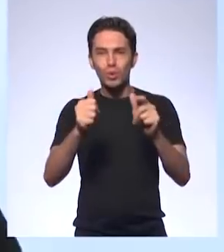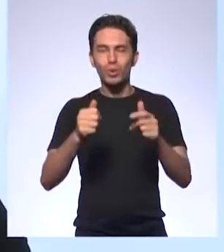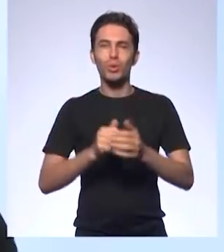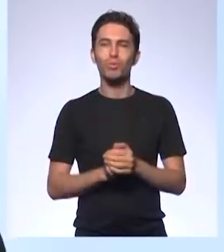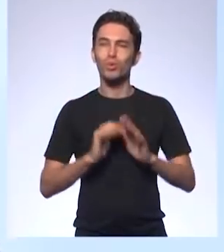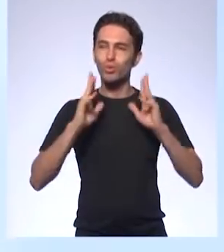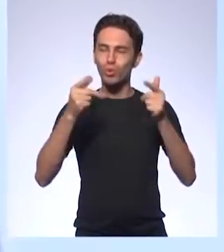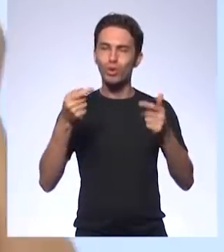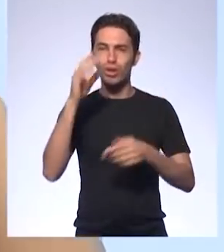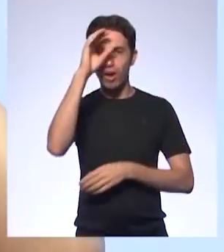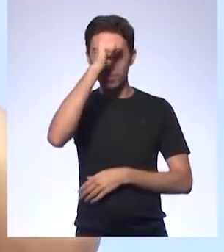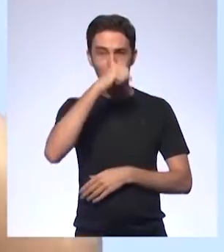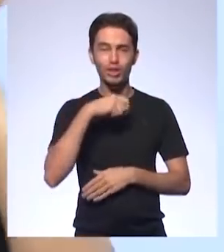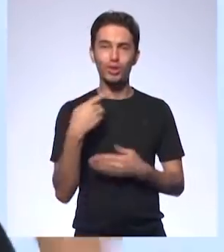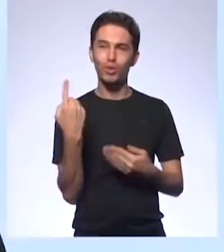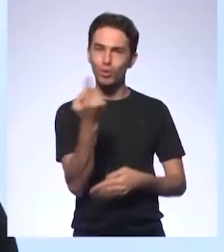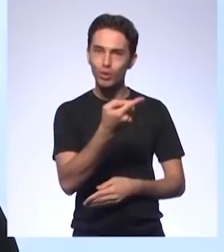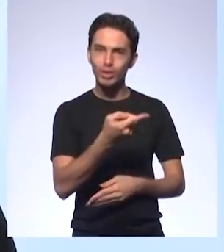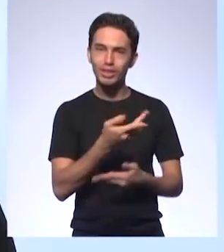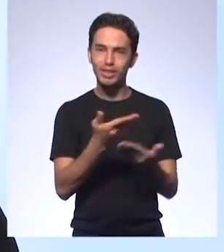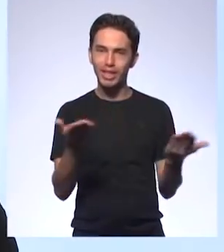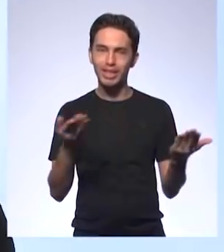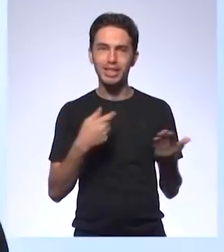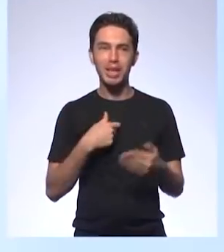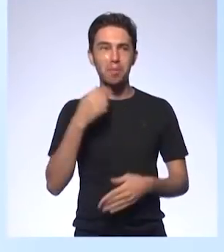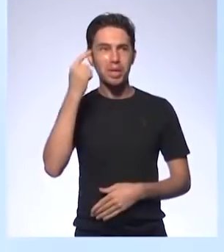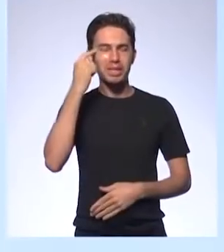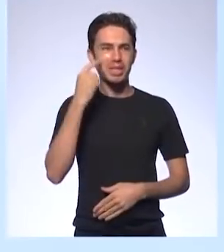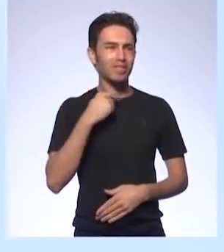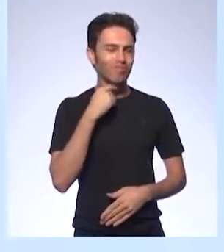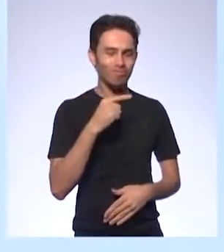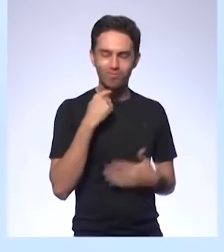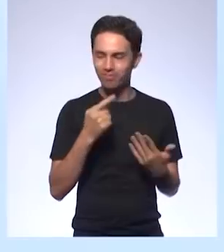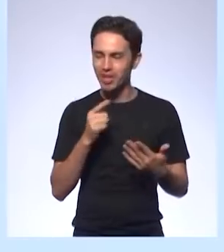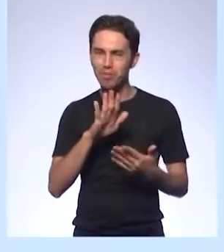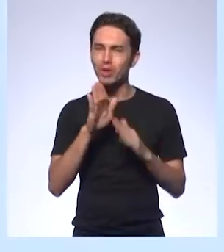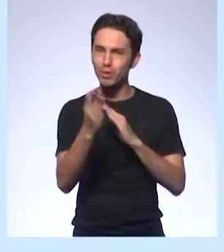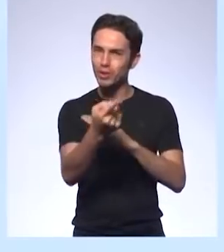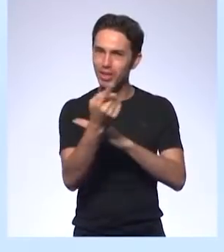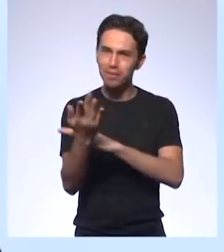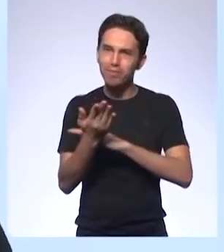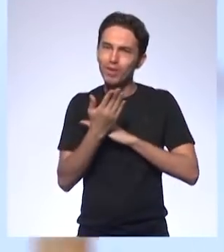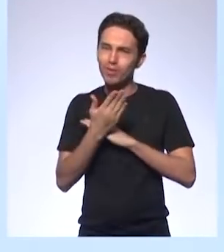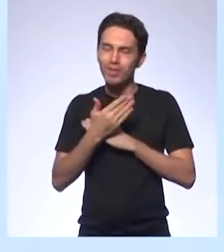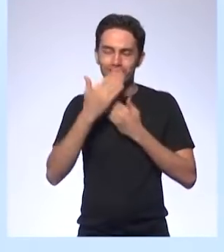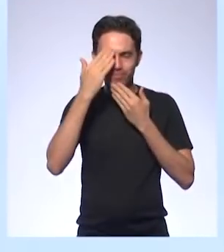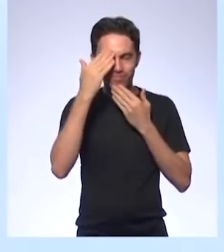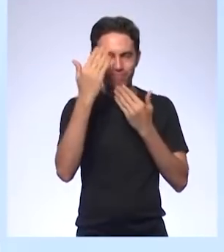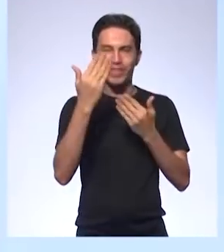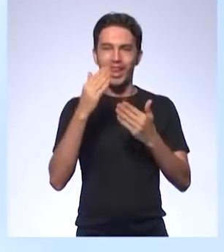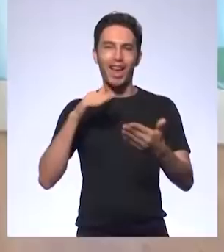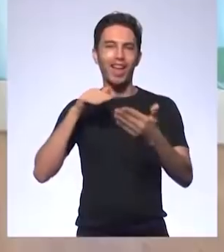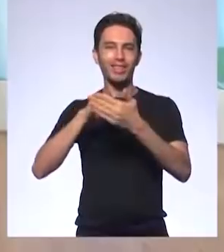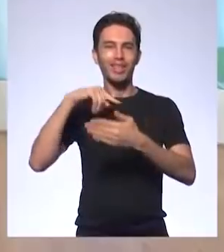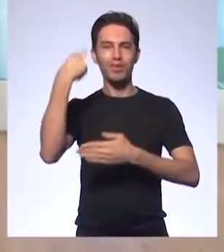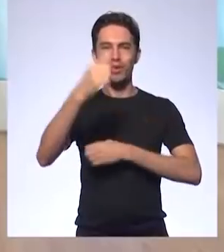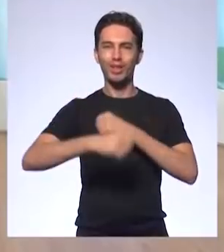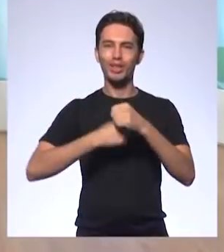que eu aprendi com vocês. Eu achei que eu não ia dar conta disso, mas vocês me ajudaram demais. Muito obrigada e até o ano que